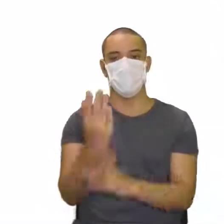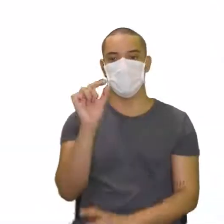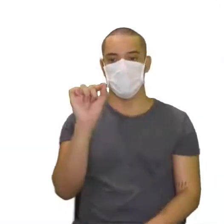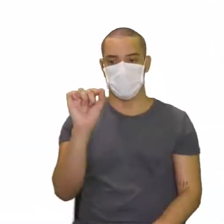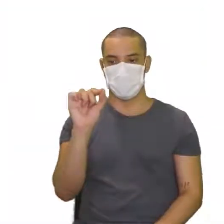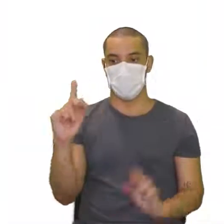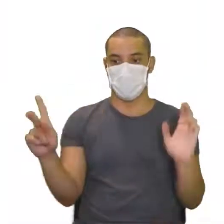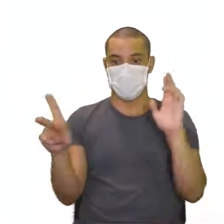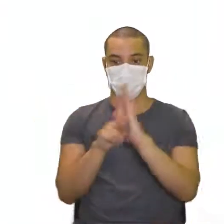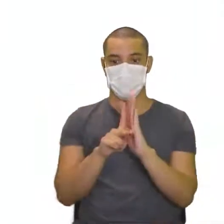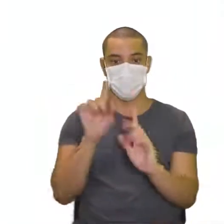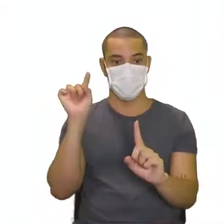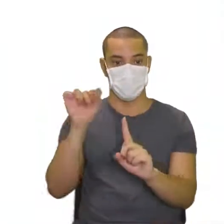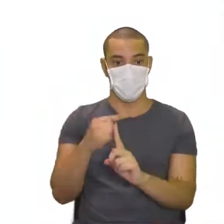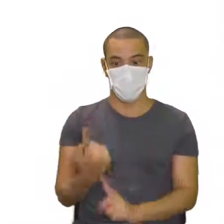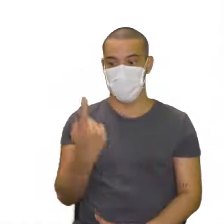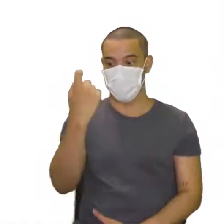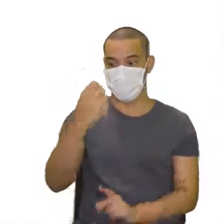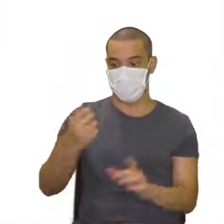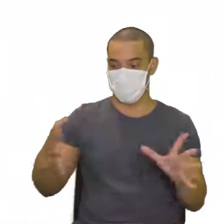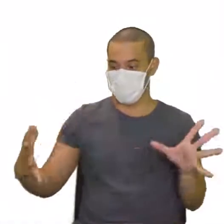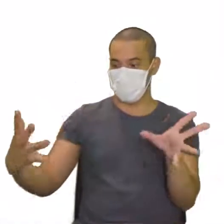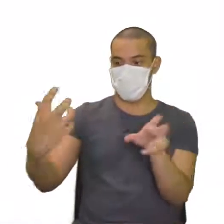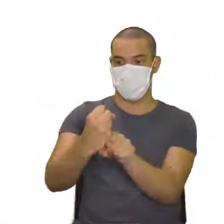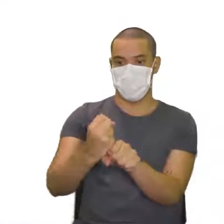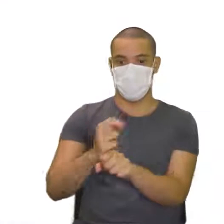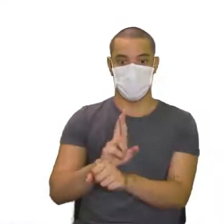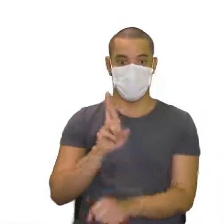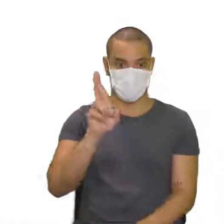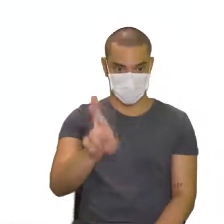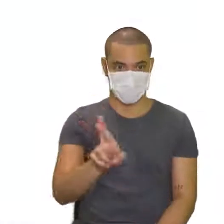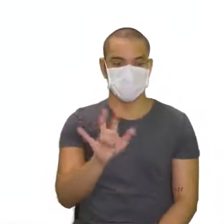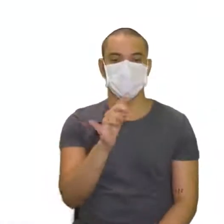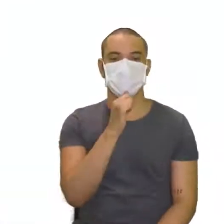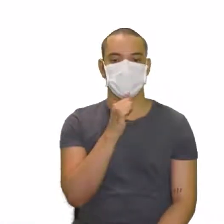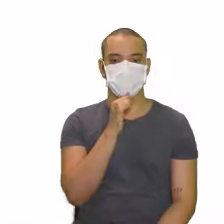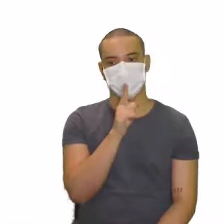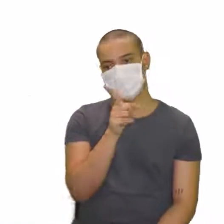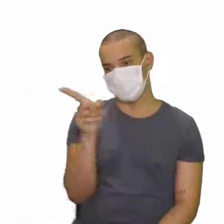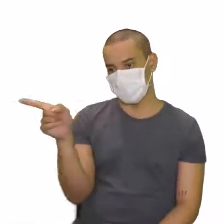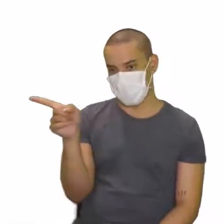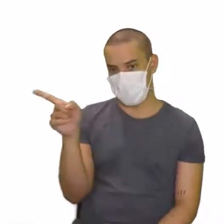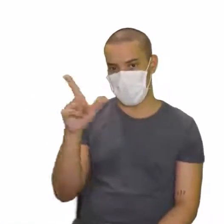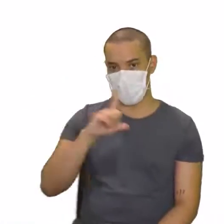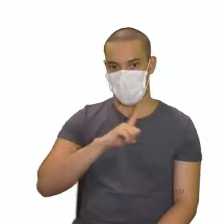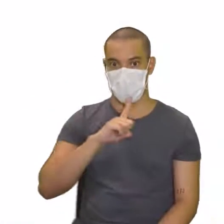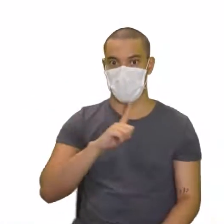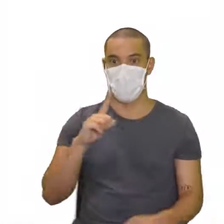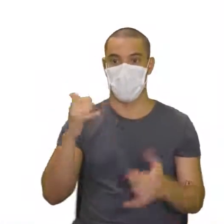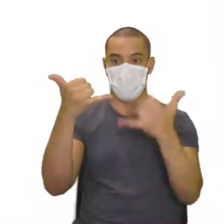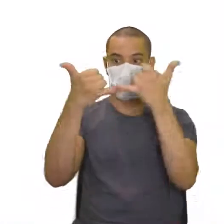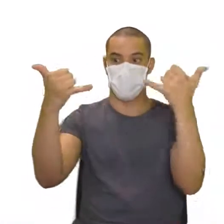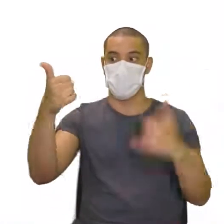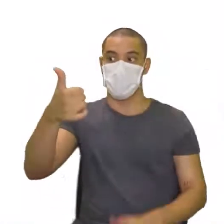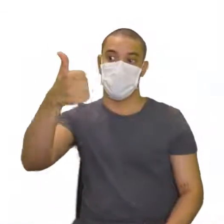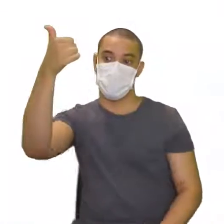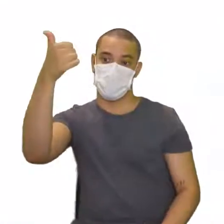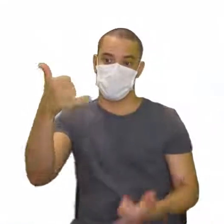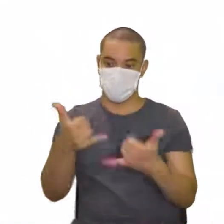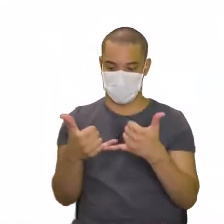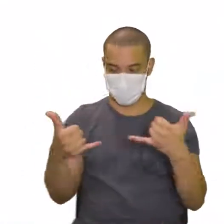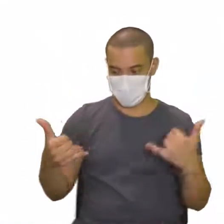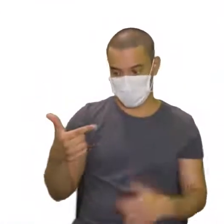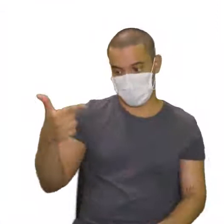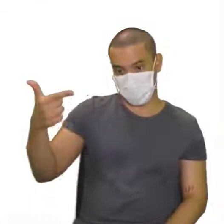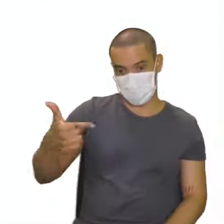ponto desejado um único campo magnético resultante. Vamos ver aqui, olha só. Eu tenho 2 fios e eu quero o campo magnético no